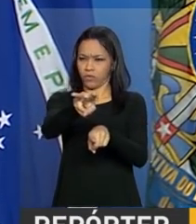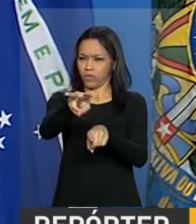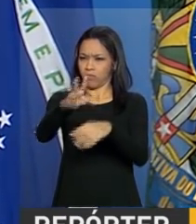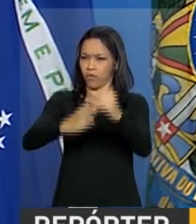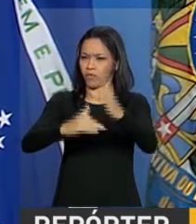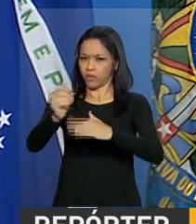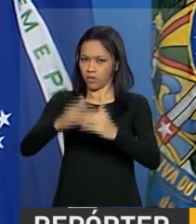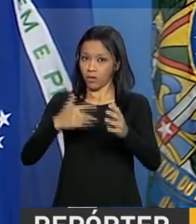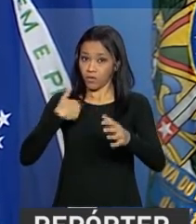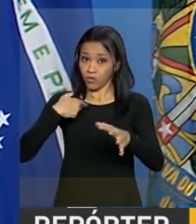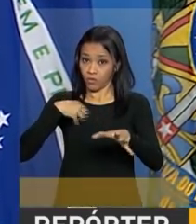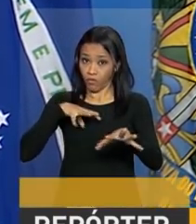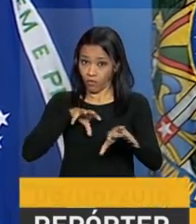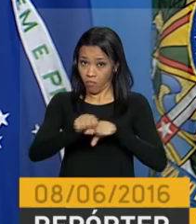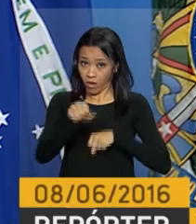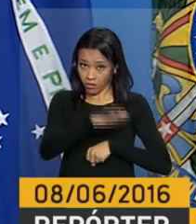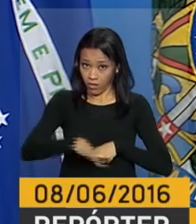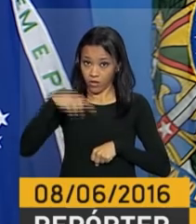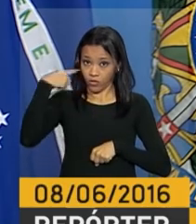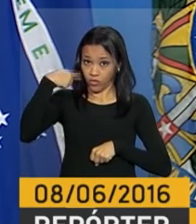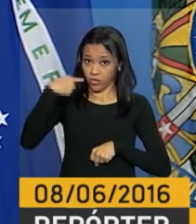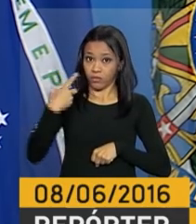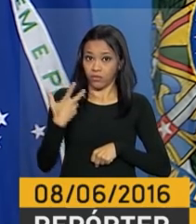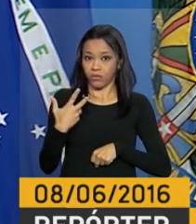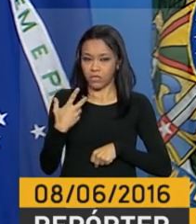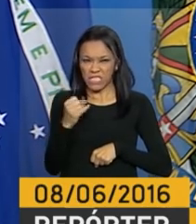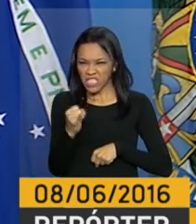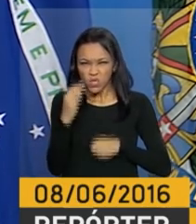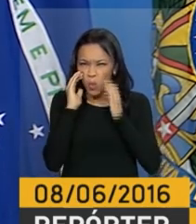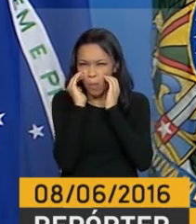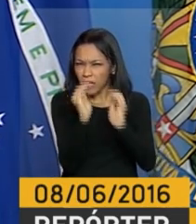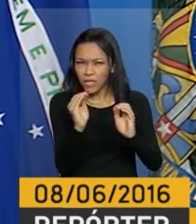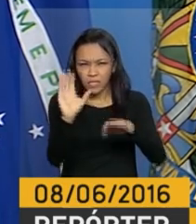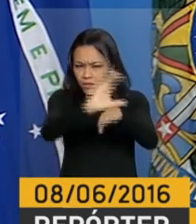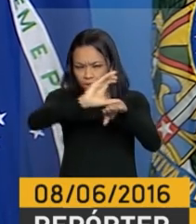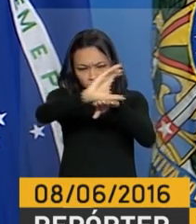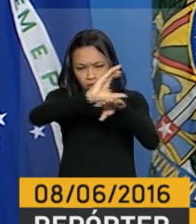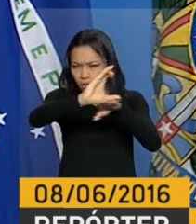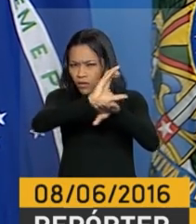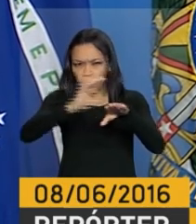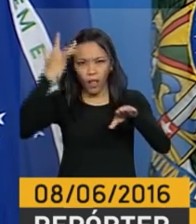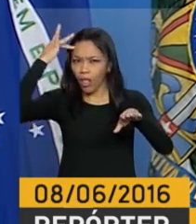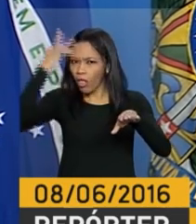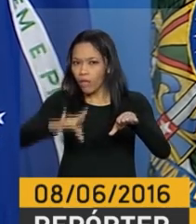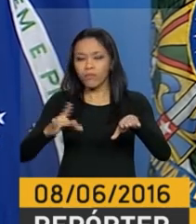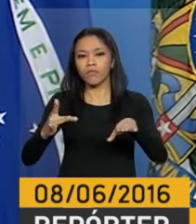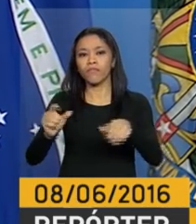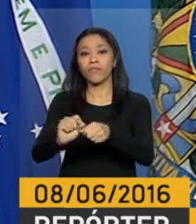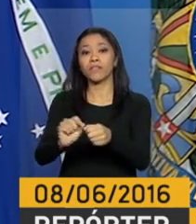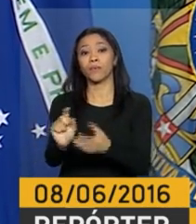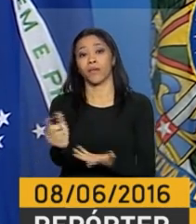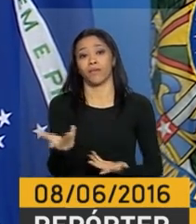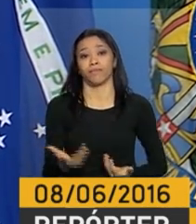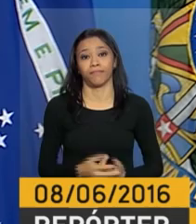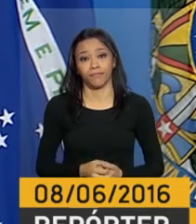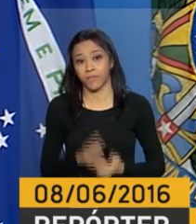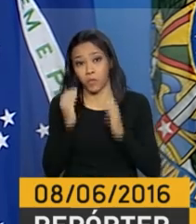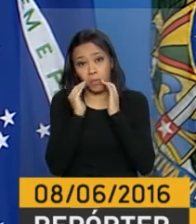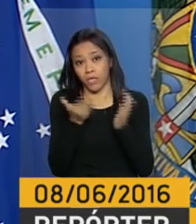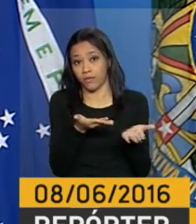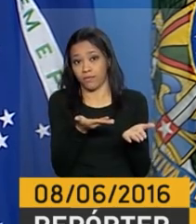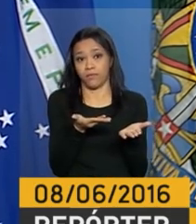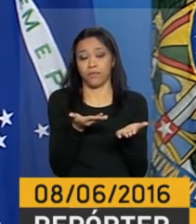eu sou da área de direito constitucional Então para mim se não houver obediência à ordem jurídica não há o que fazer e o que muitas e muitas